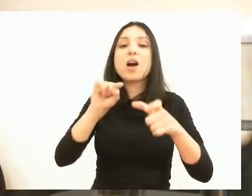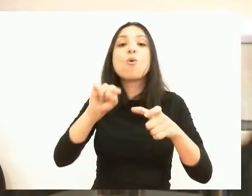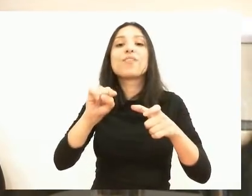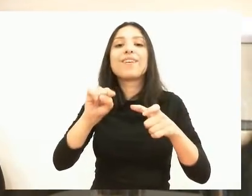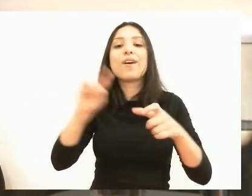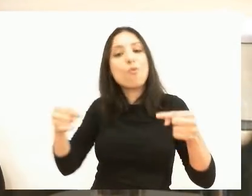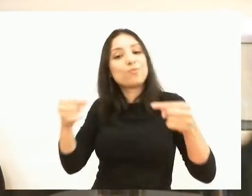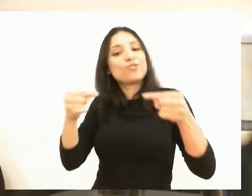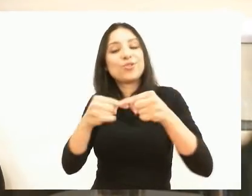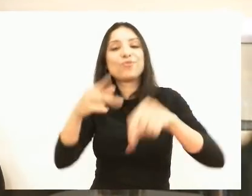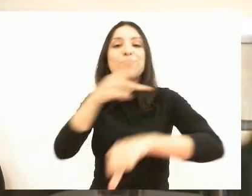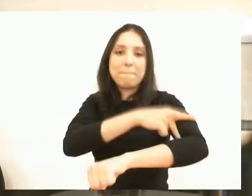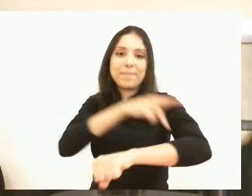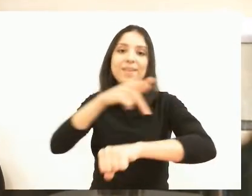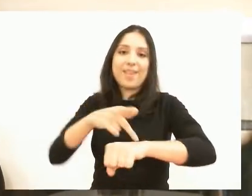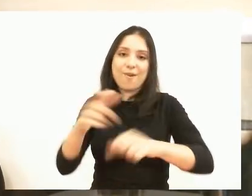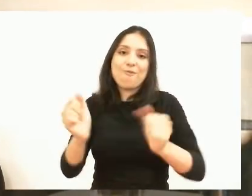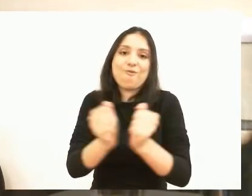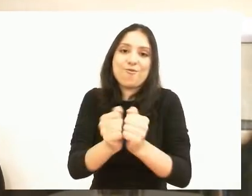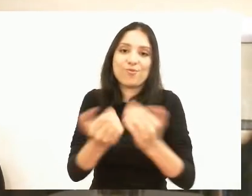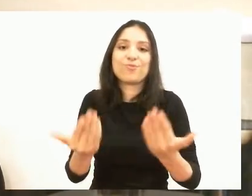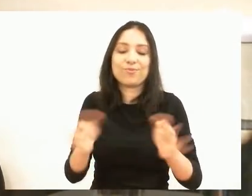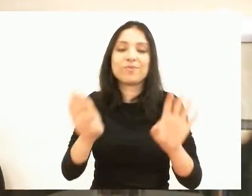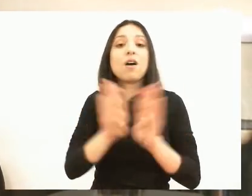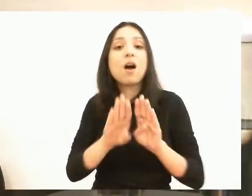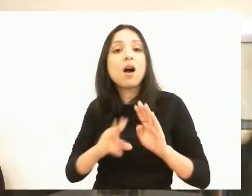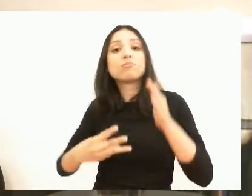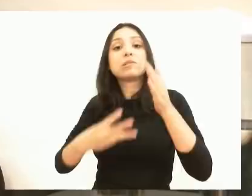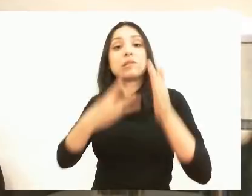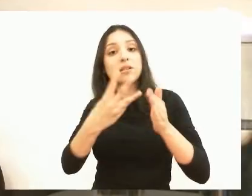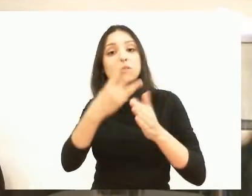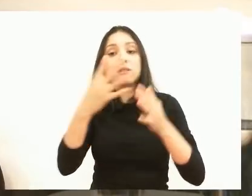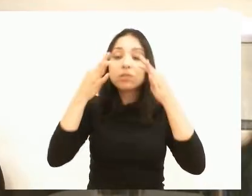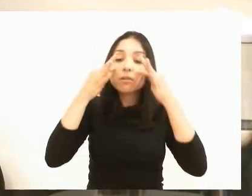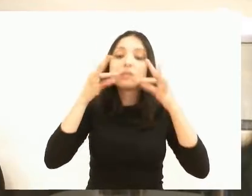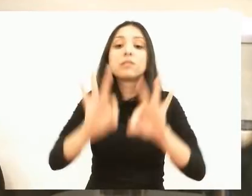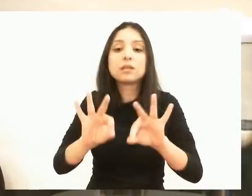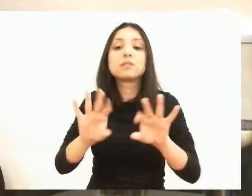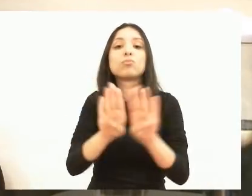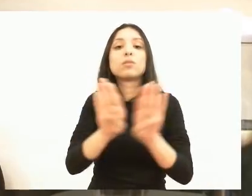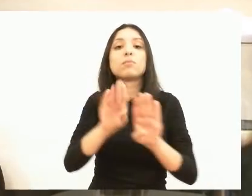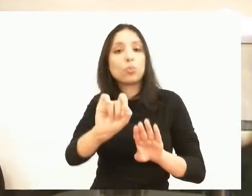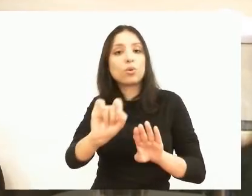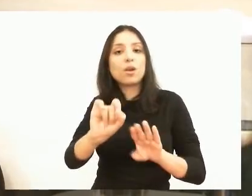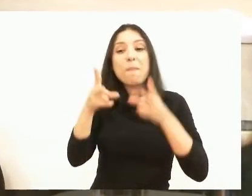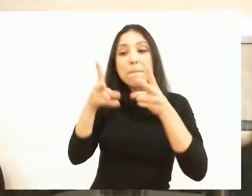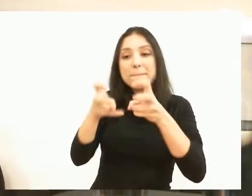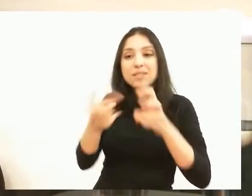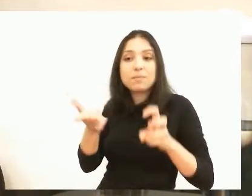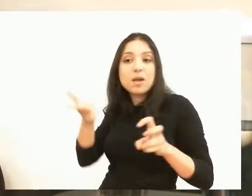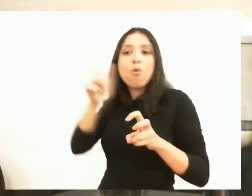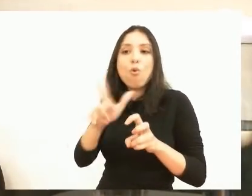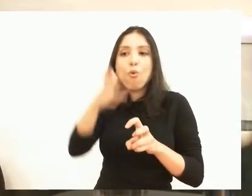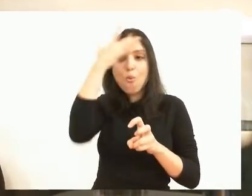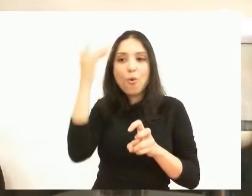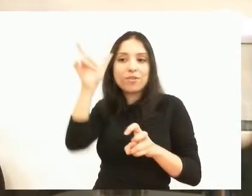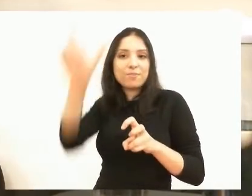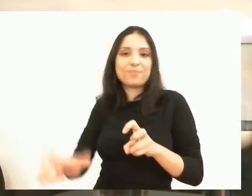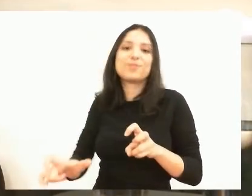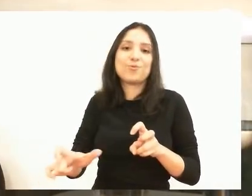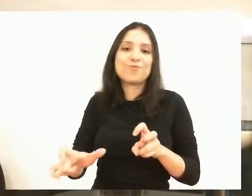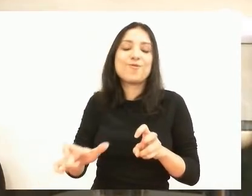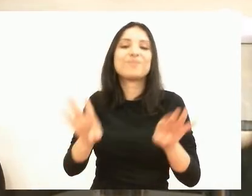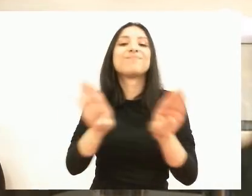pedagógica e o terceiro estado de atenção que é a atenção ao outro então o tempo inteiro o